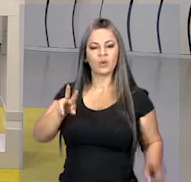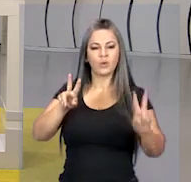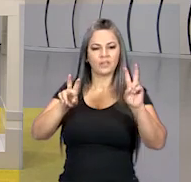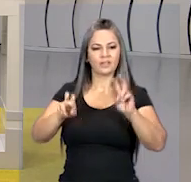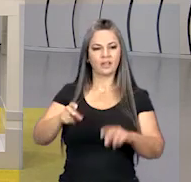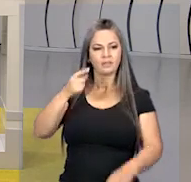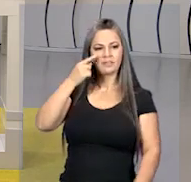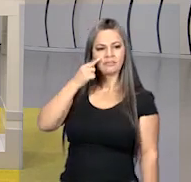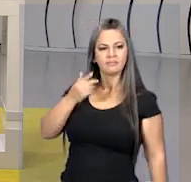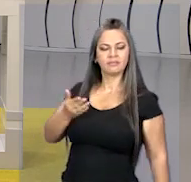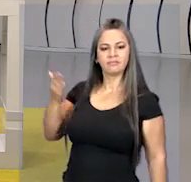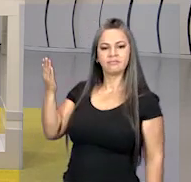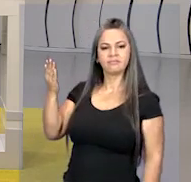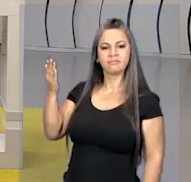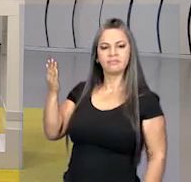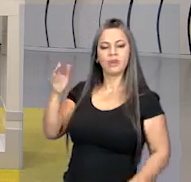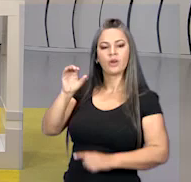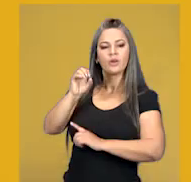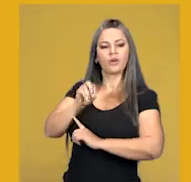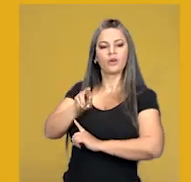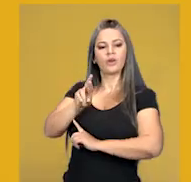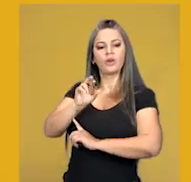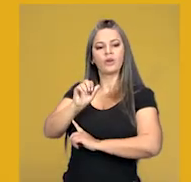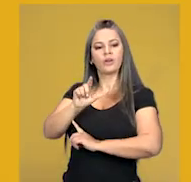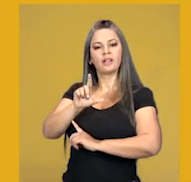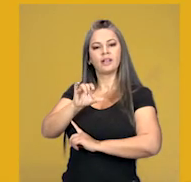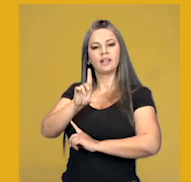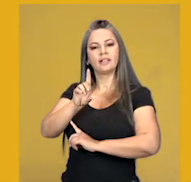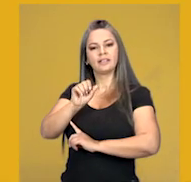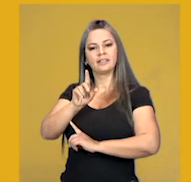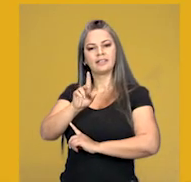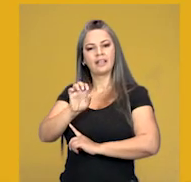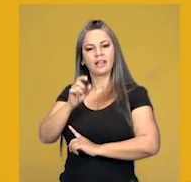oralidade, do real ao imaginário.